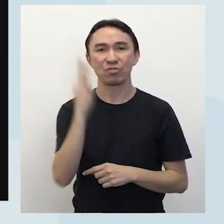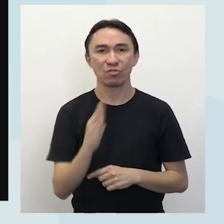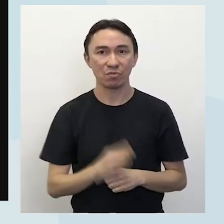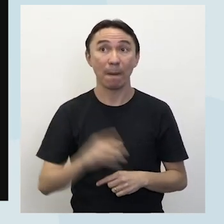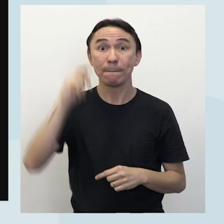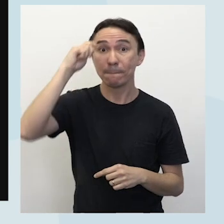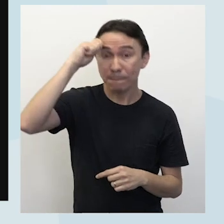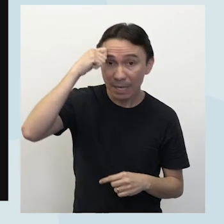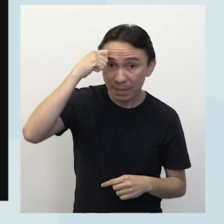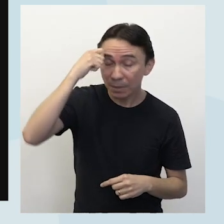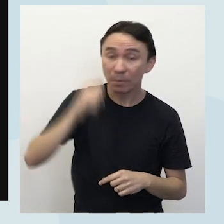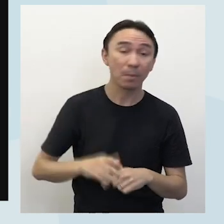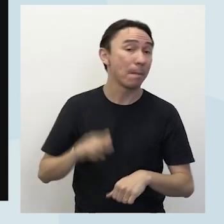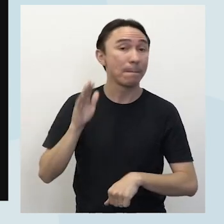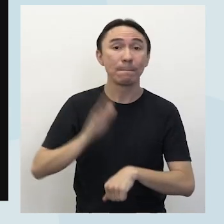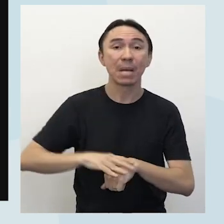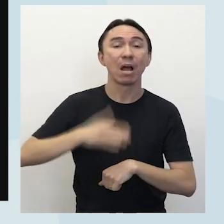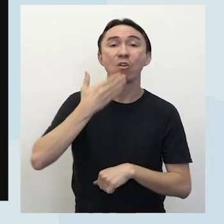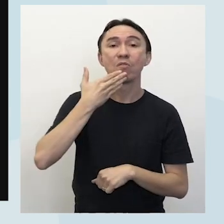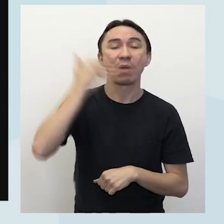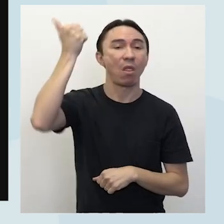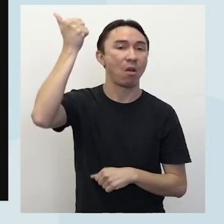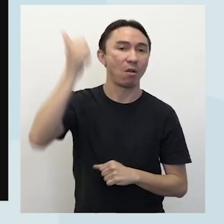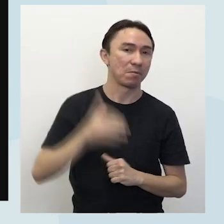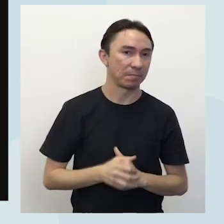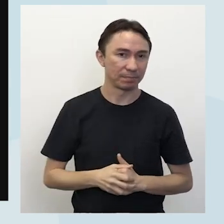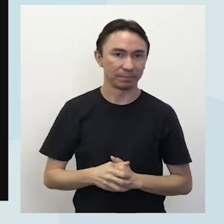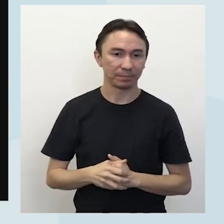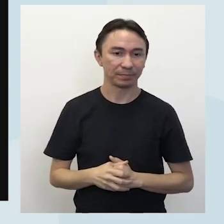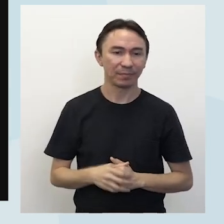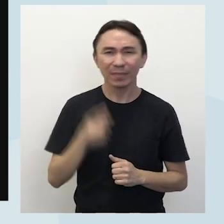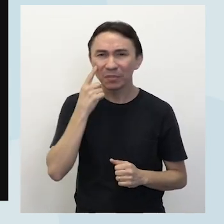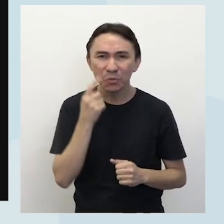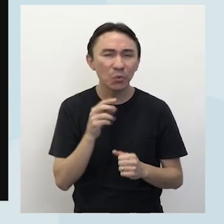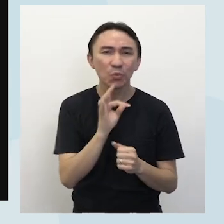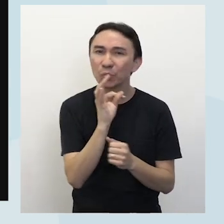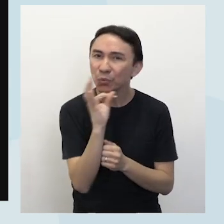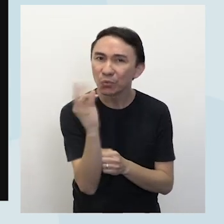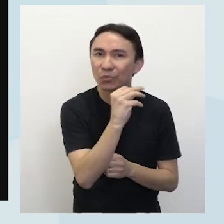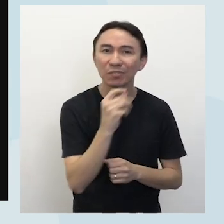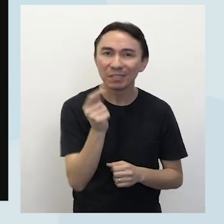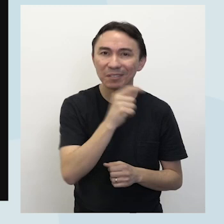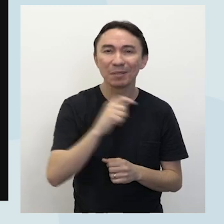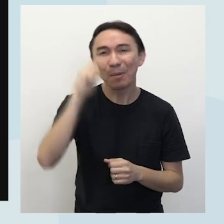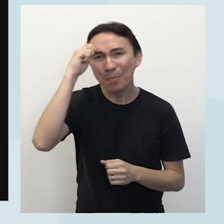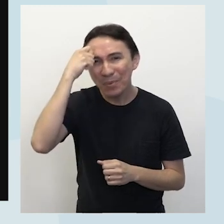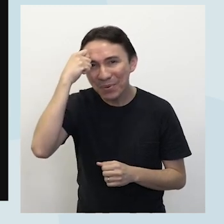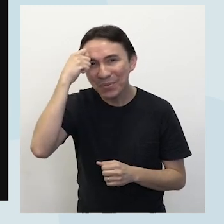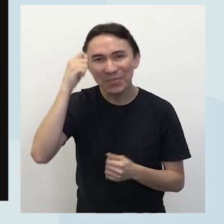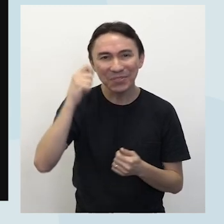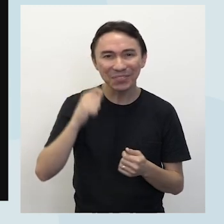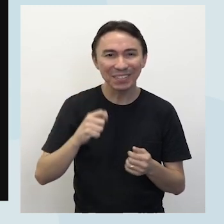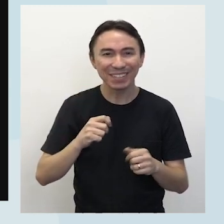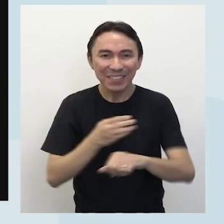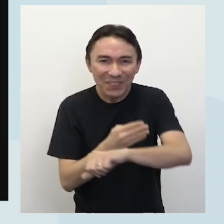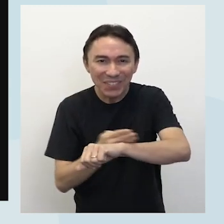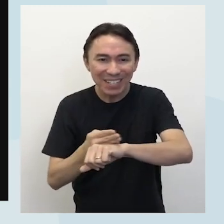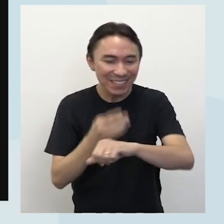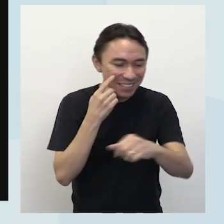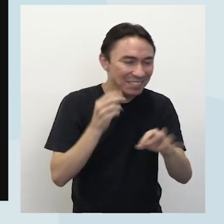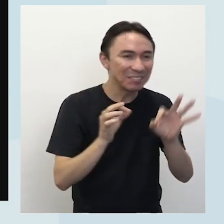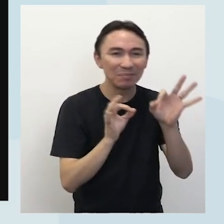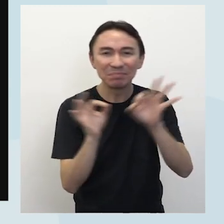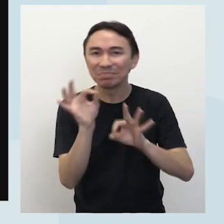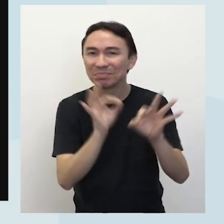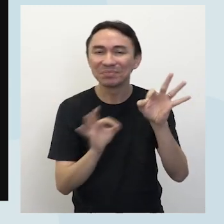fez tudo em preto e branco, foi bem legal, porque ela pegou até aquela ideia do Marcelo de Salete, como ela quis focar nessa questão,